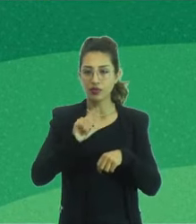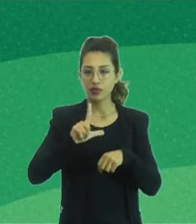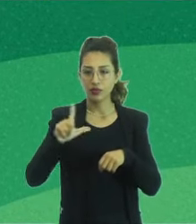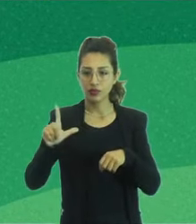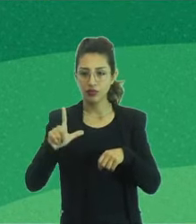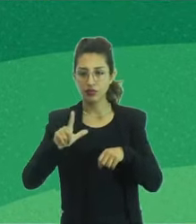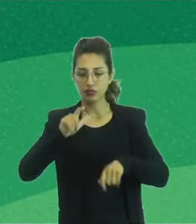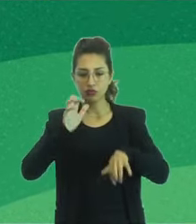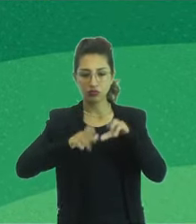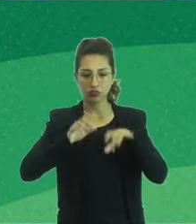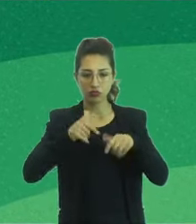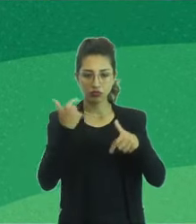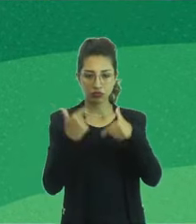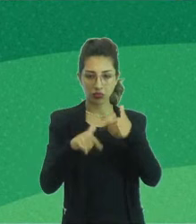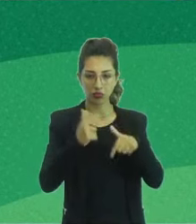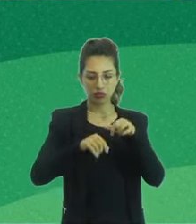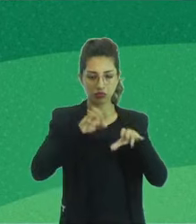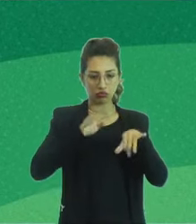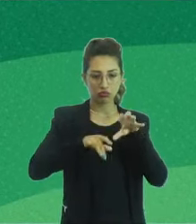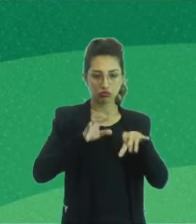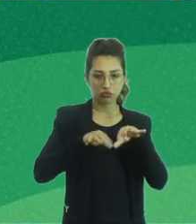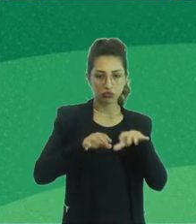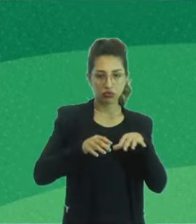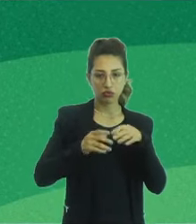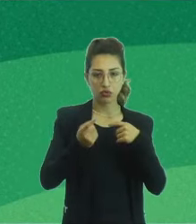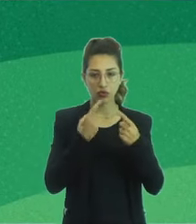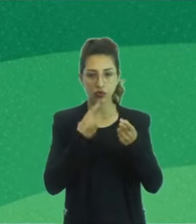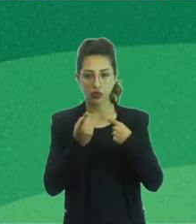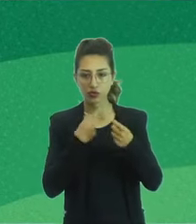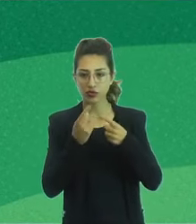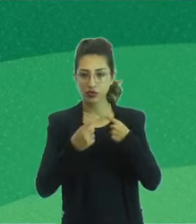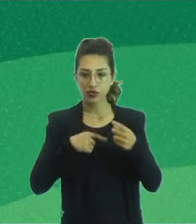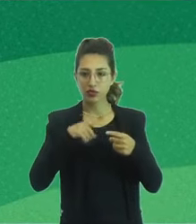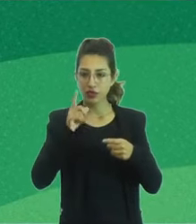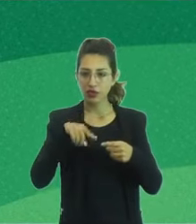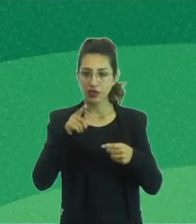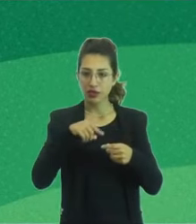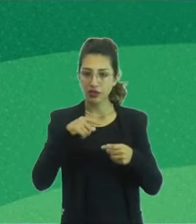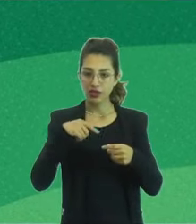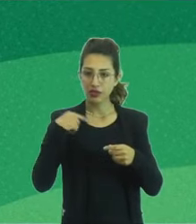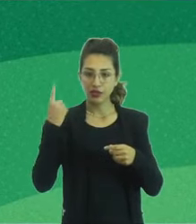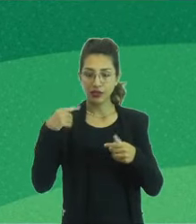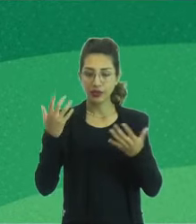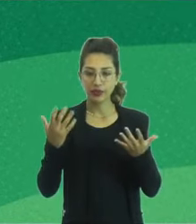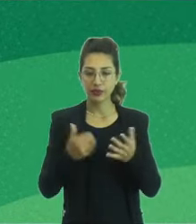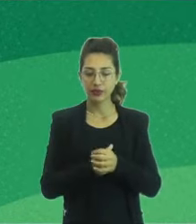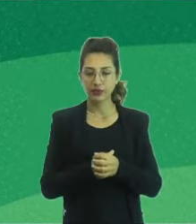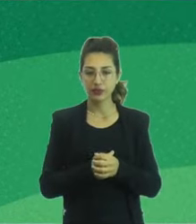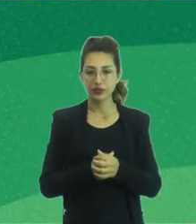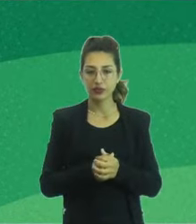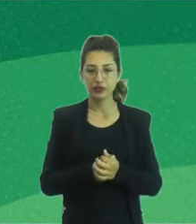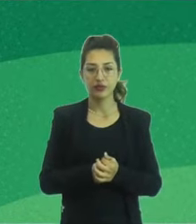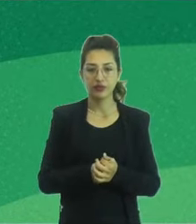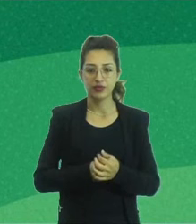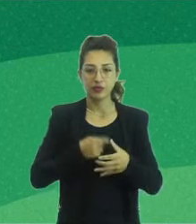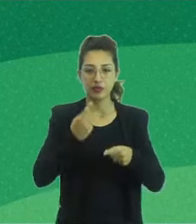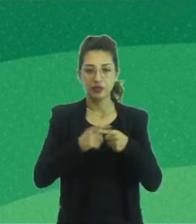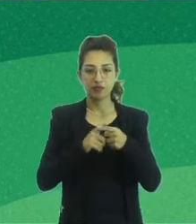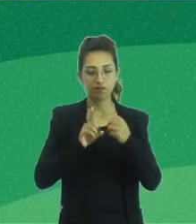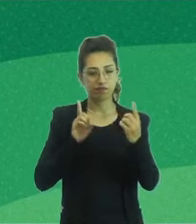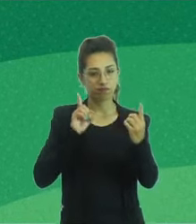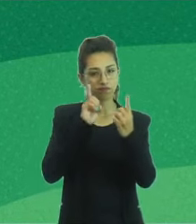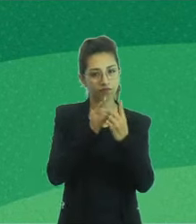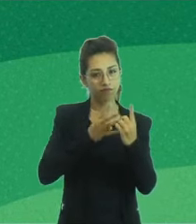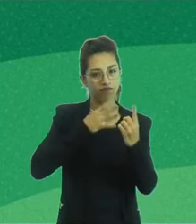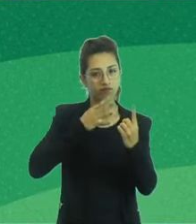pc ainda trampando e falando com as pessoas e é muito maluco isso já pensou que a gente se conheceu fez uma amizade